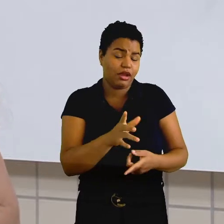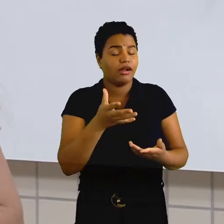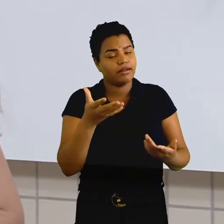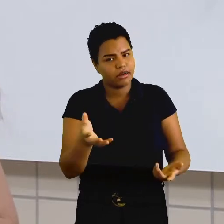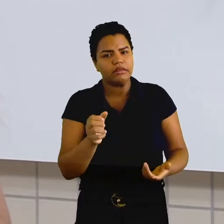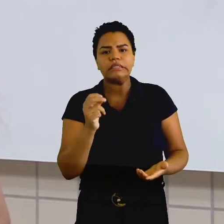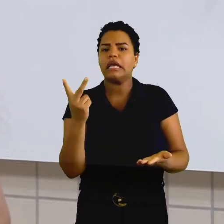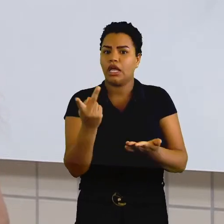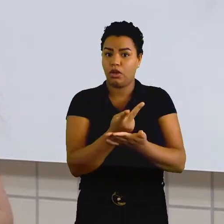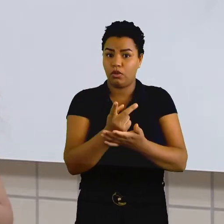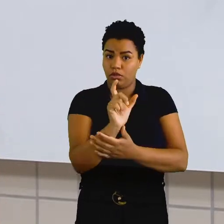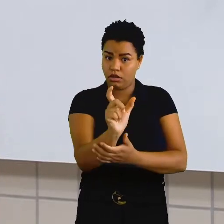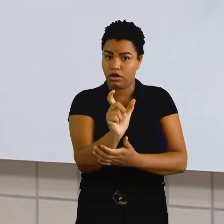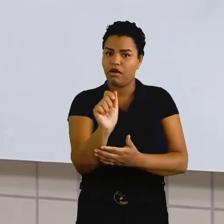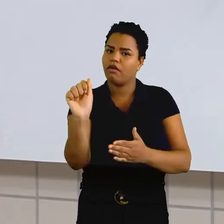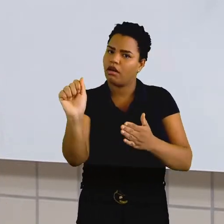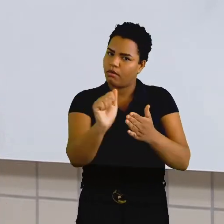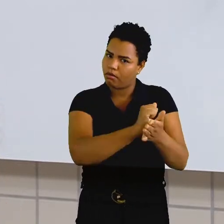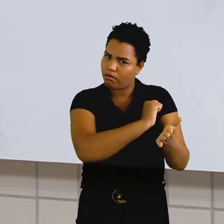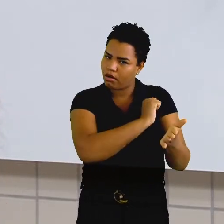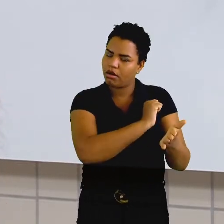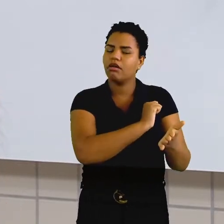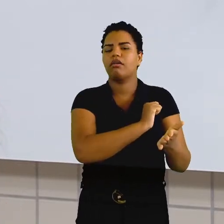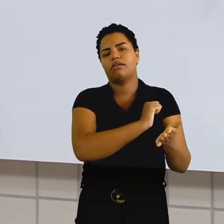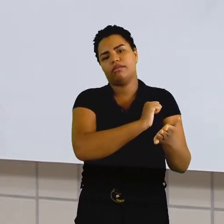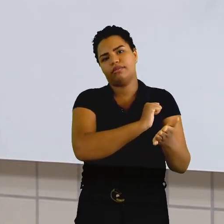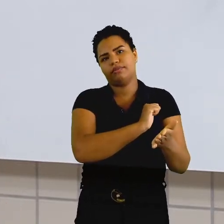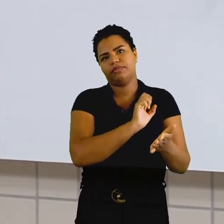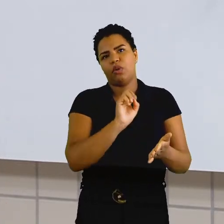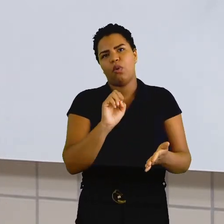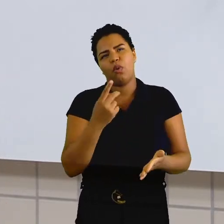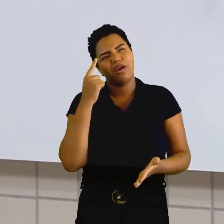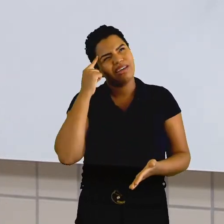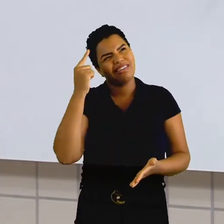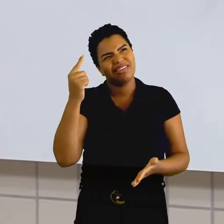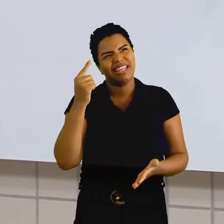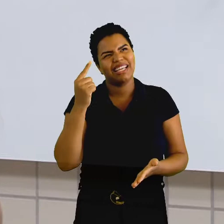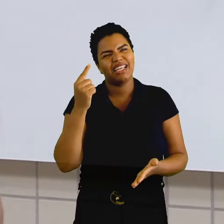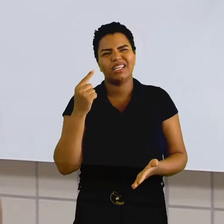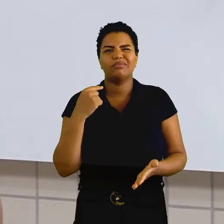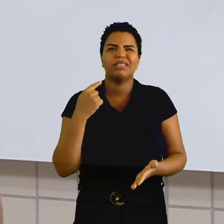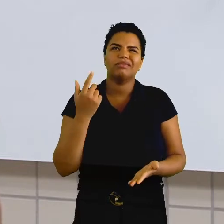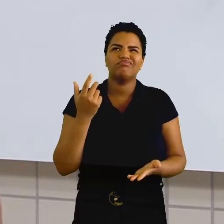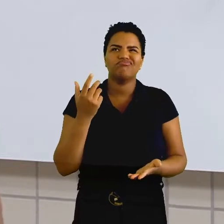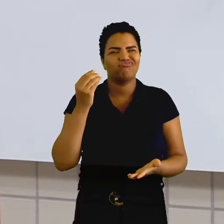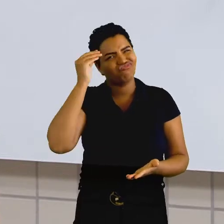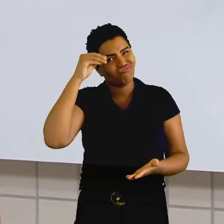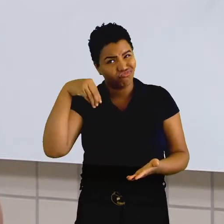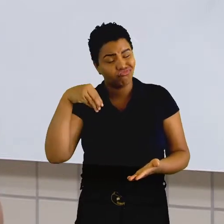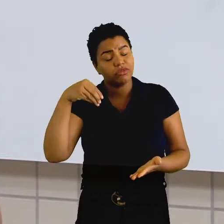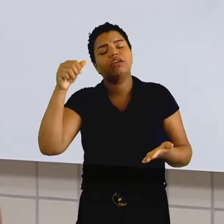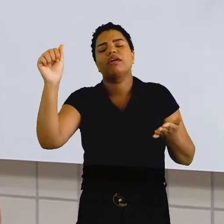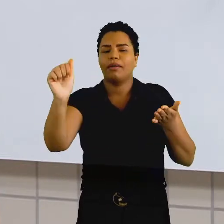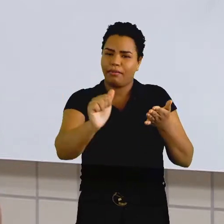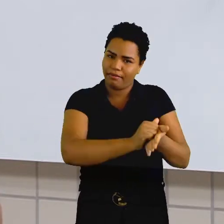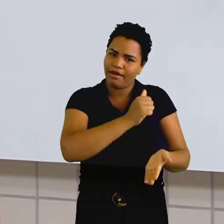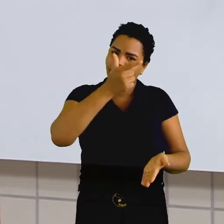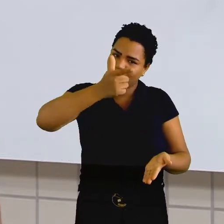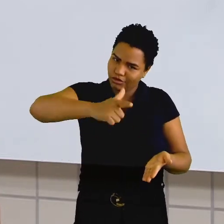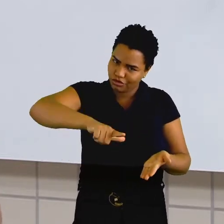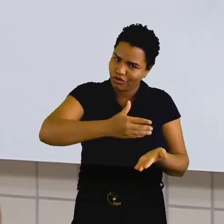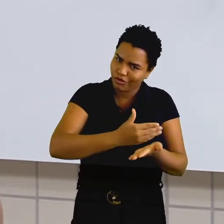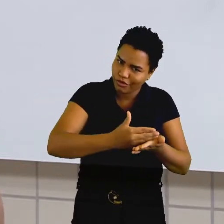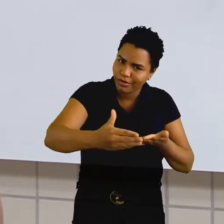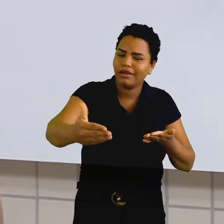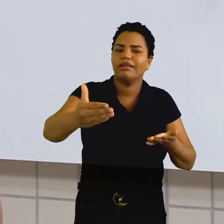lá, apaga. Ou colocou uma ideia que não era a ideia que você queria, apaga e começa de novo. Use